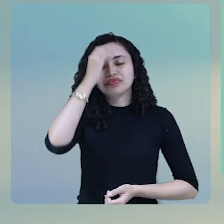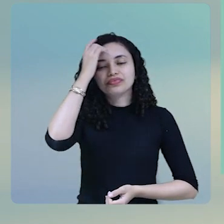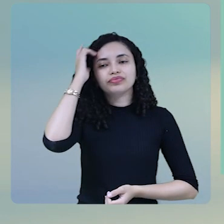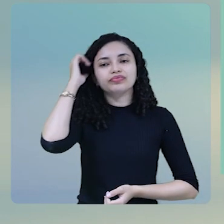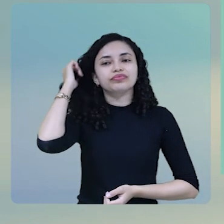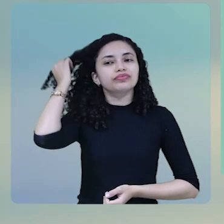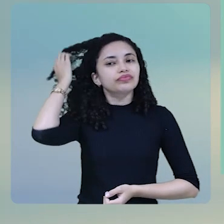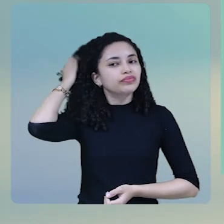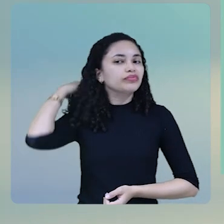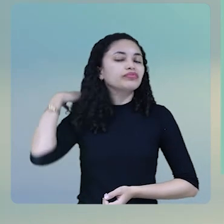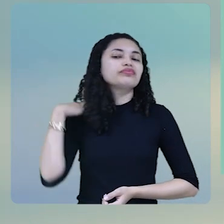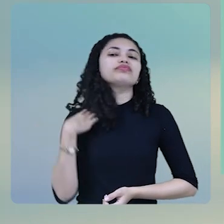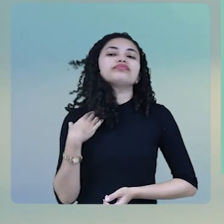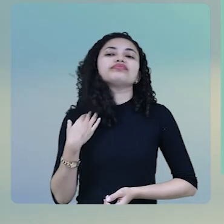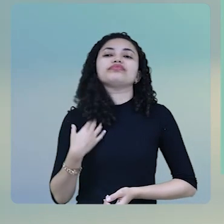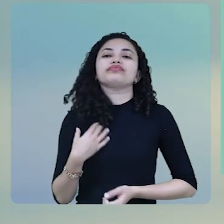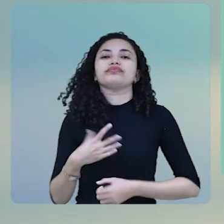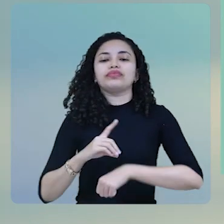obesidade.